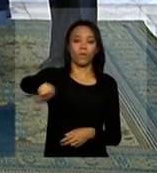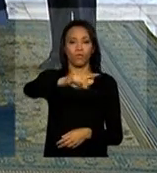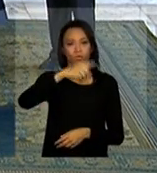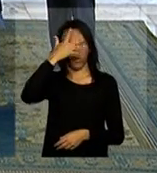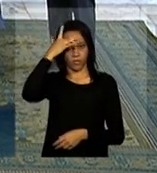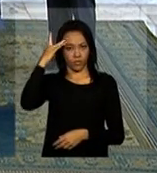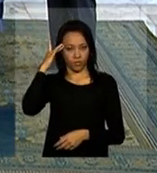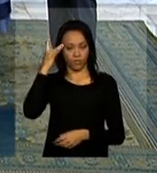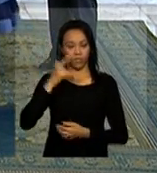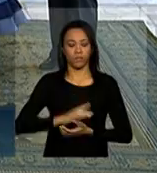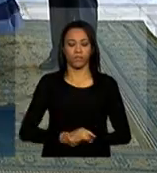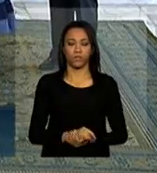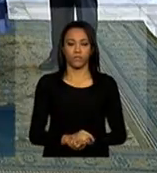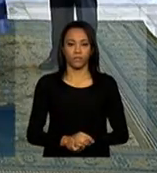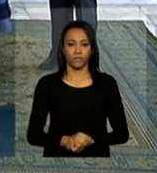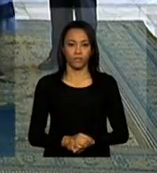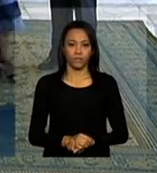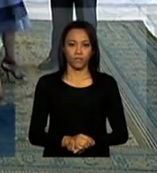habitantes.